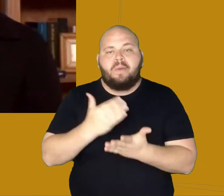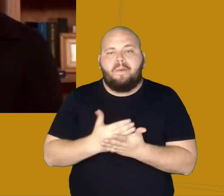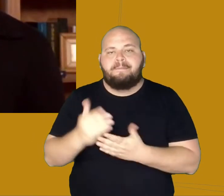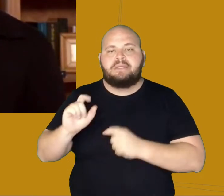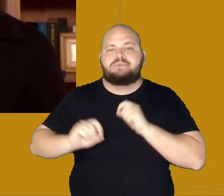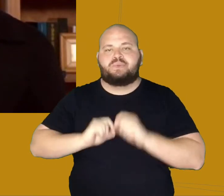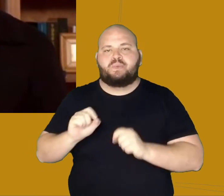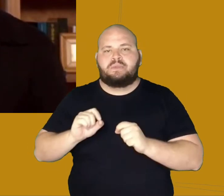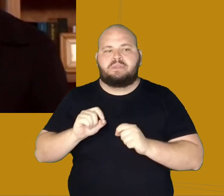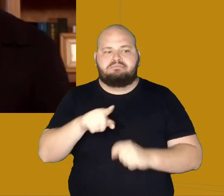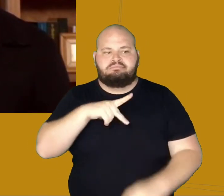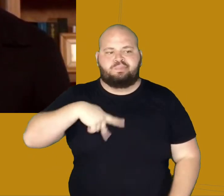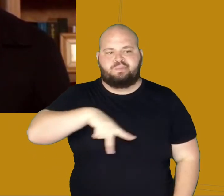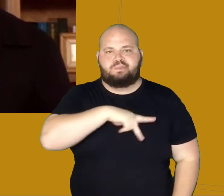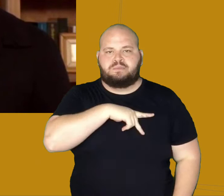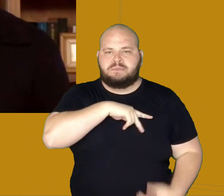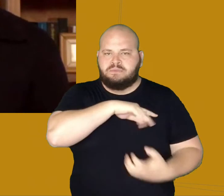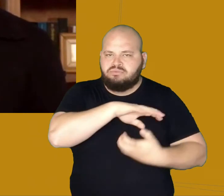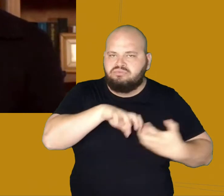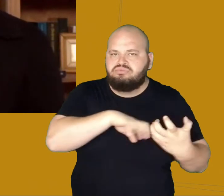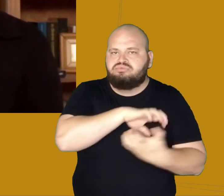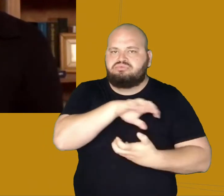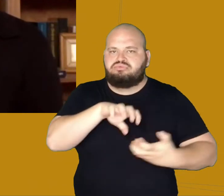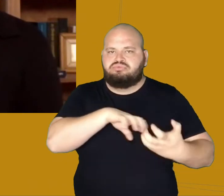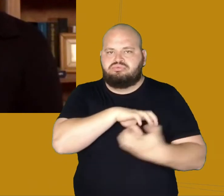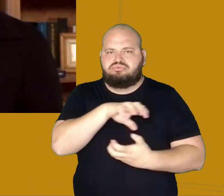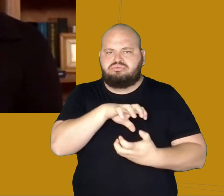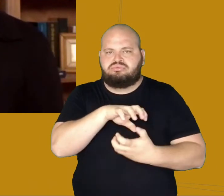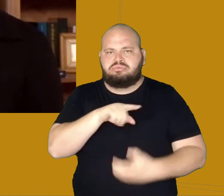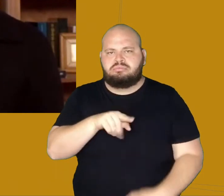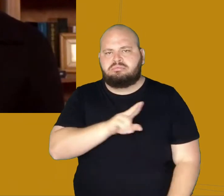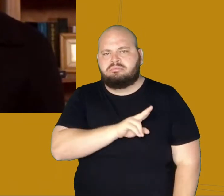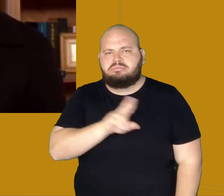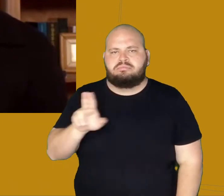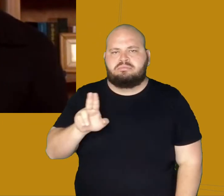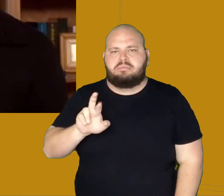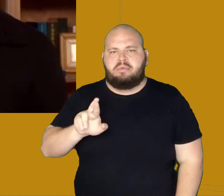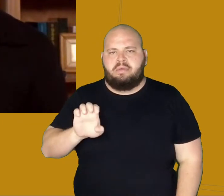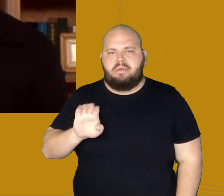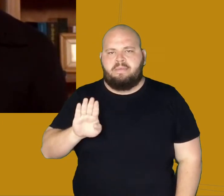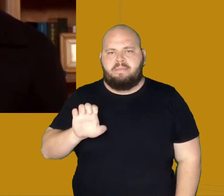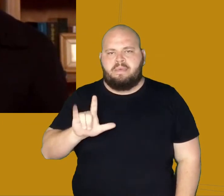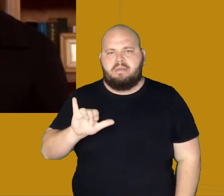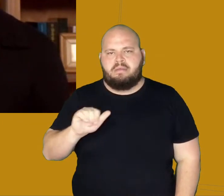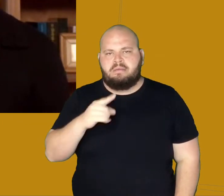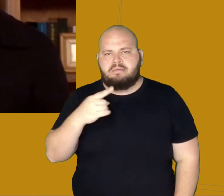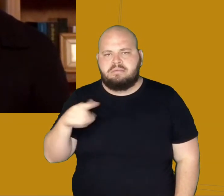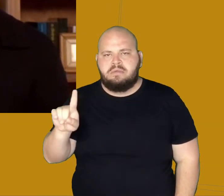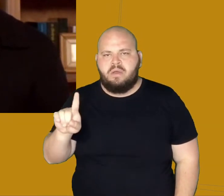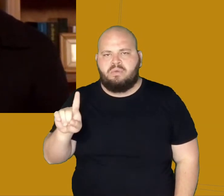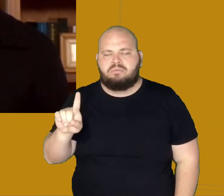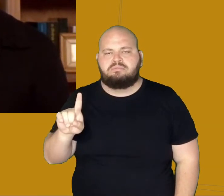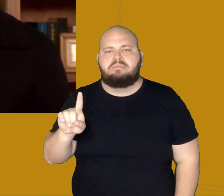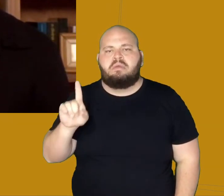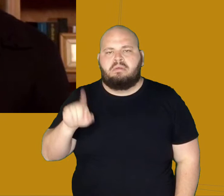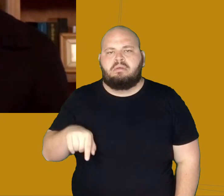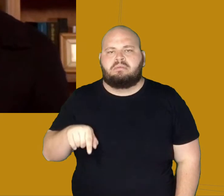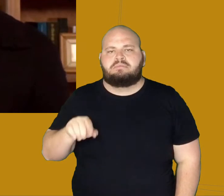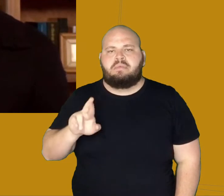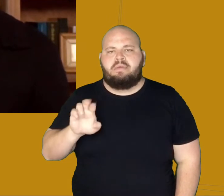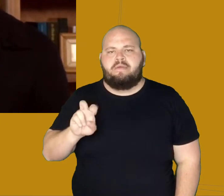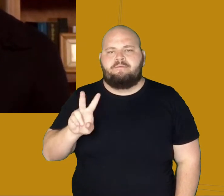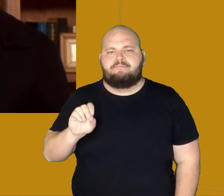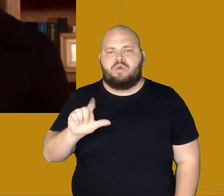Inicia-se, assim, um processo de revolta que acaba eclodindo em uma rebelião, organizada ao redor do barbeiro Porfírio,